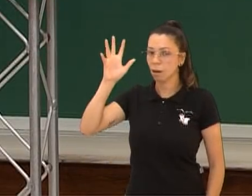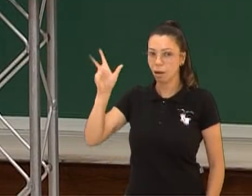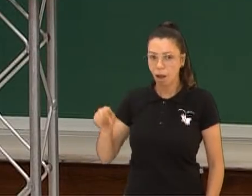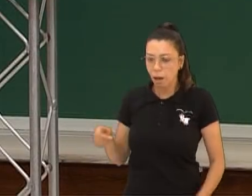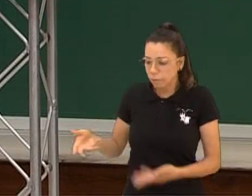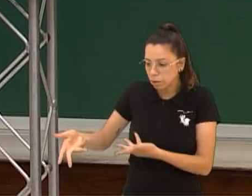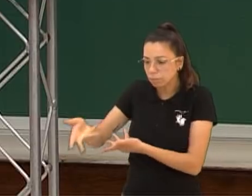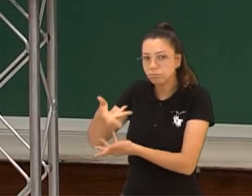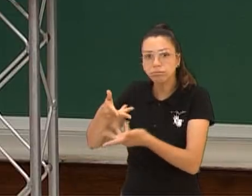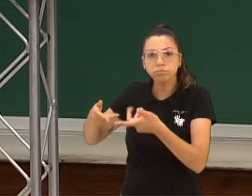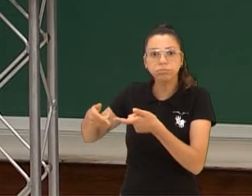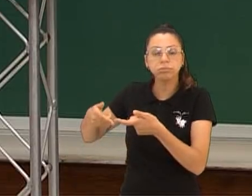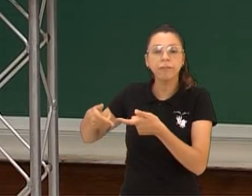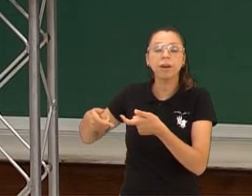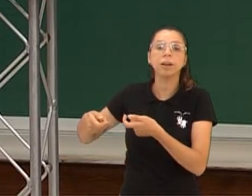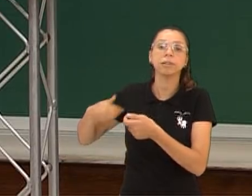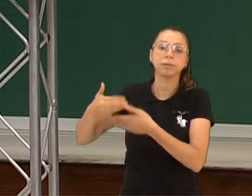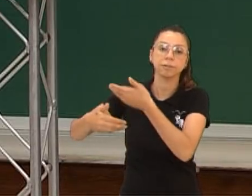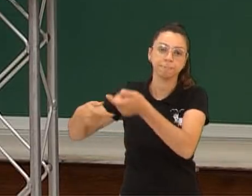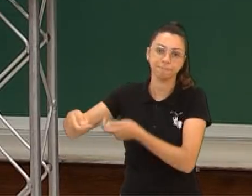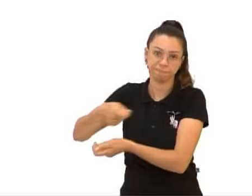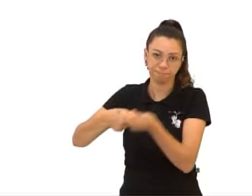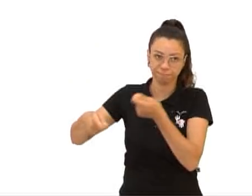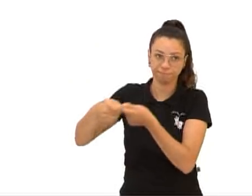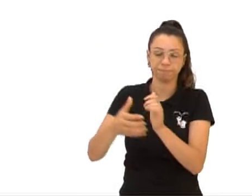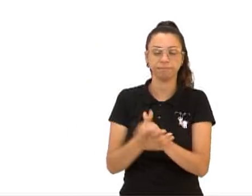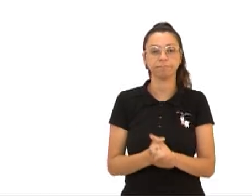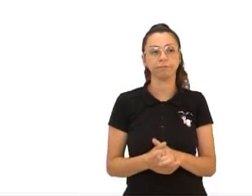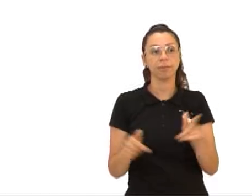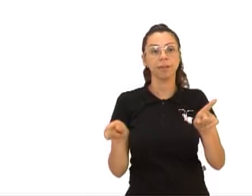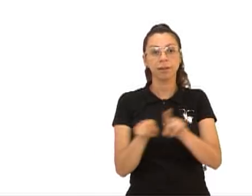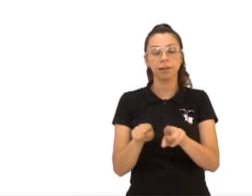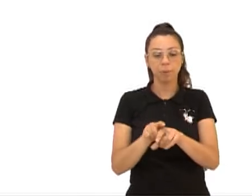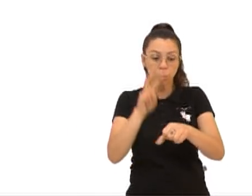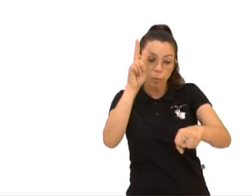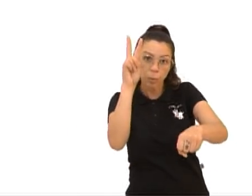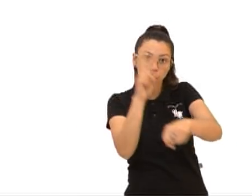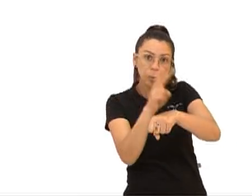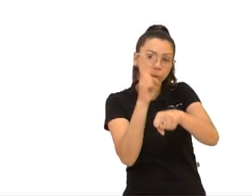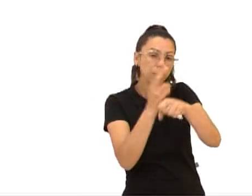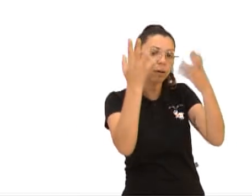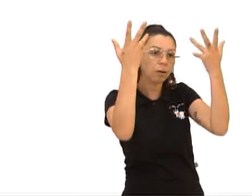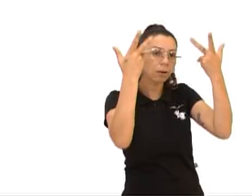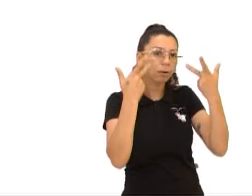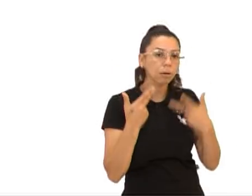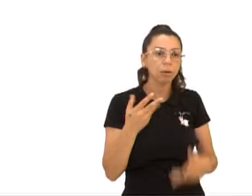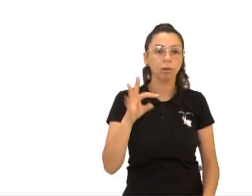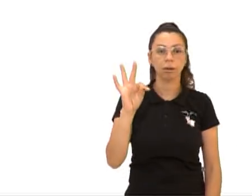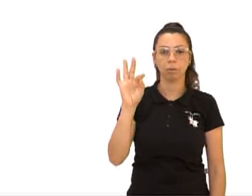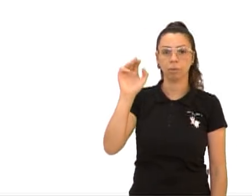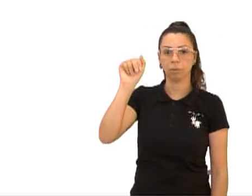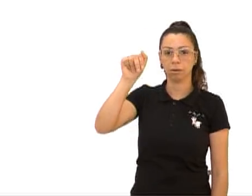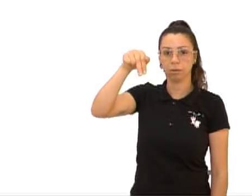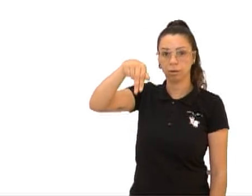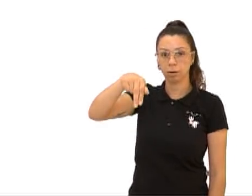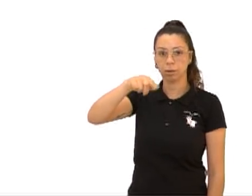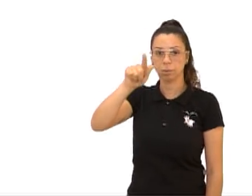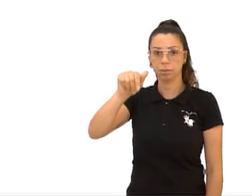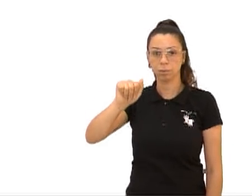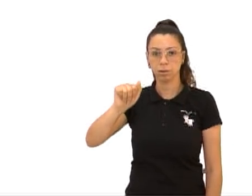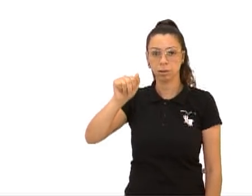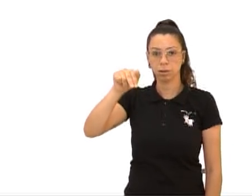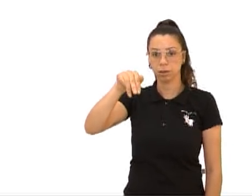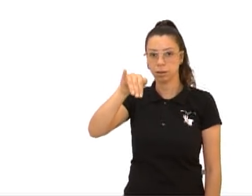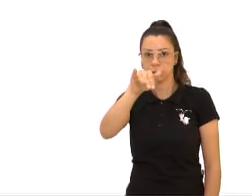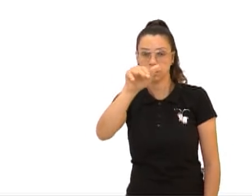os países da África. Na pecuária, trouxe essa imagem para vocês lembrarem da última aula da Tanzânia, né? A gente conheceu uma cidade